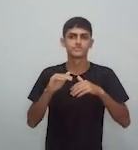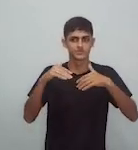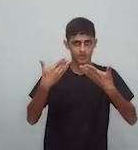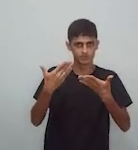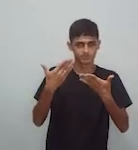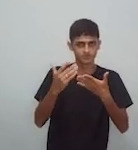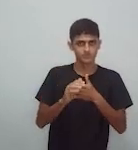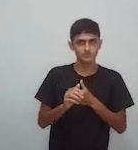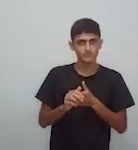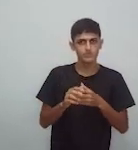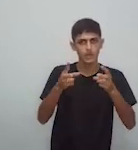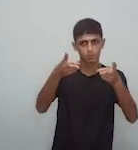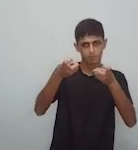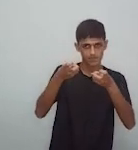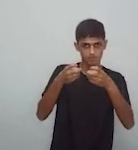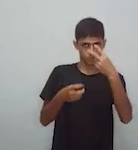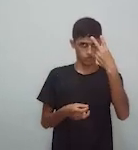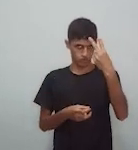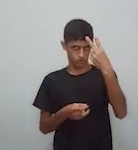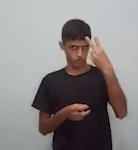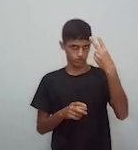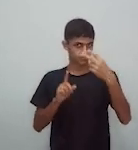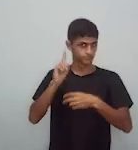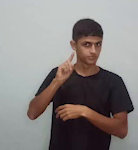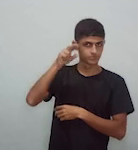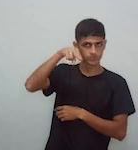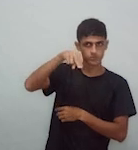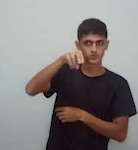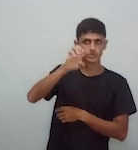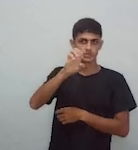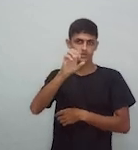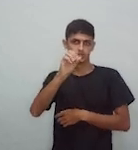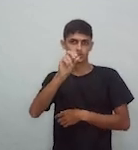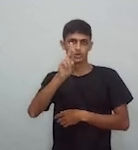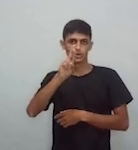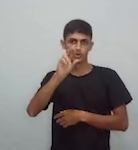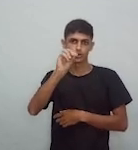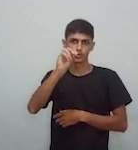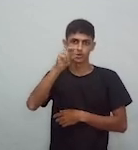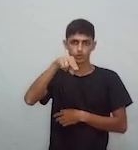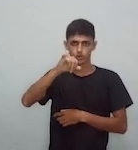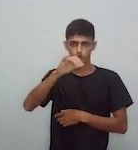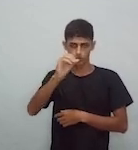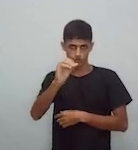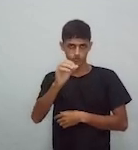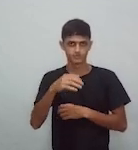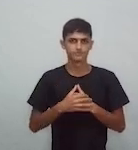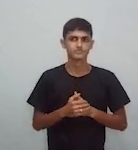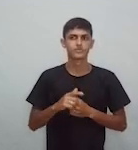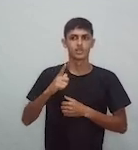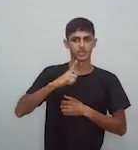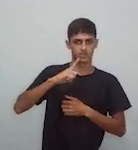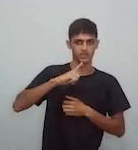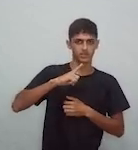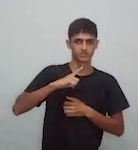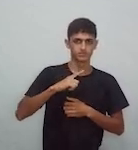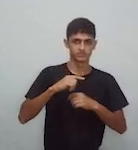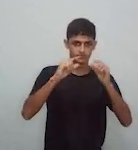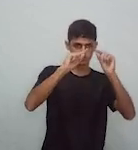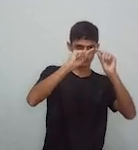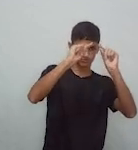Aqui a gente tem a imagem de dois neurônios. O neurônio, a gente tem essa parte de cima, onde a gente vê